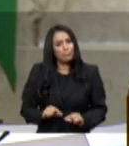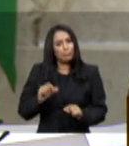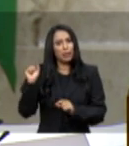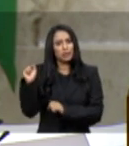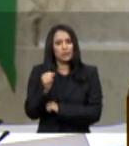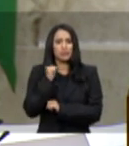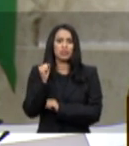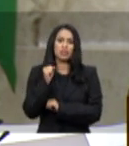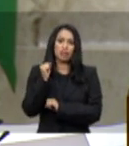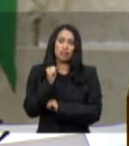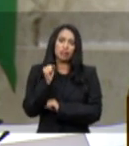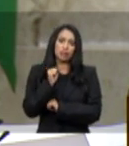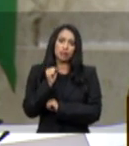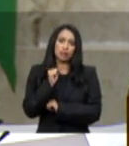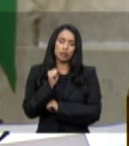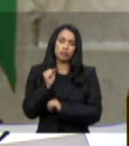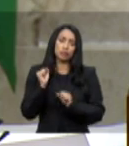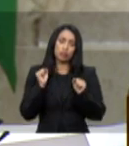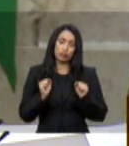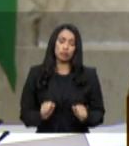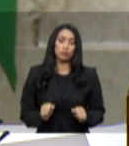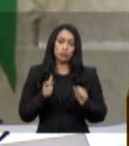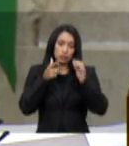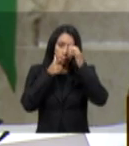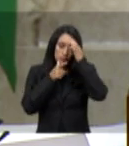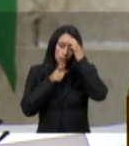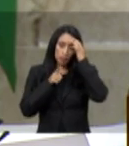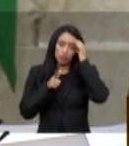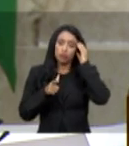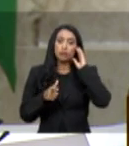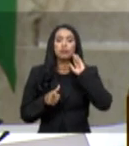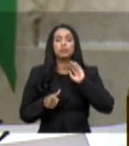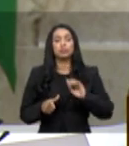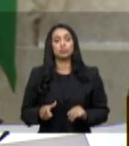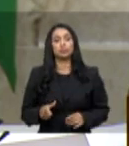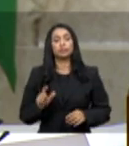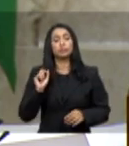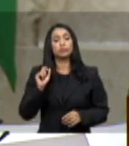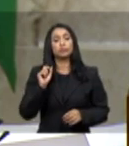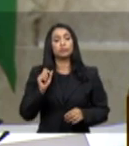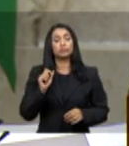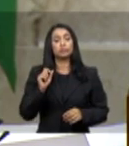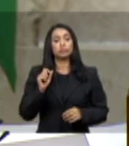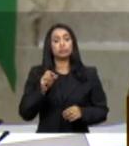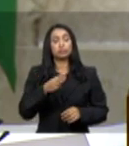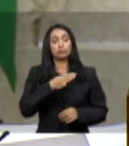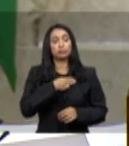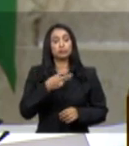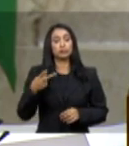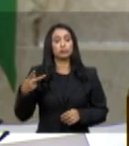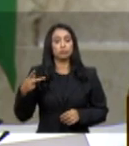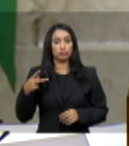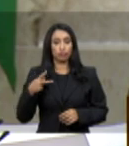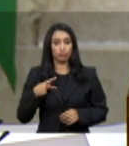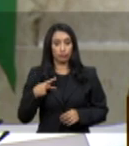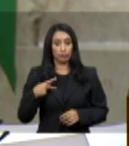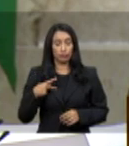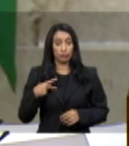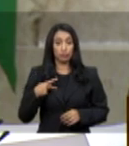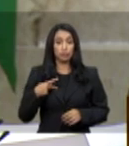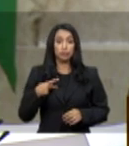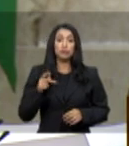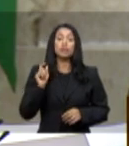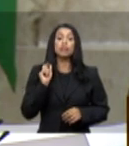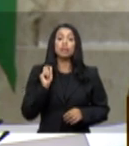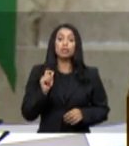gravidade do que os cenários possíveis hora o que quer dizer ministério público com isso é que a